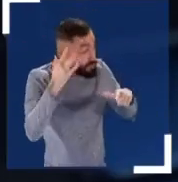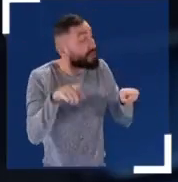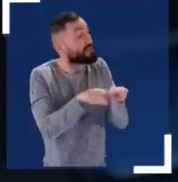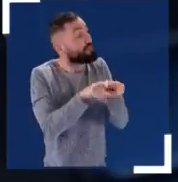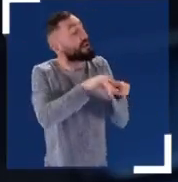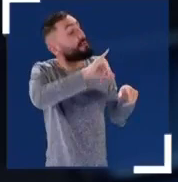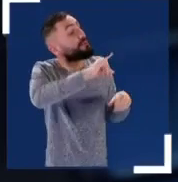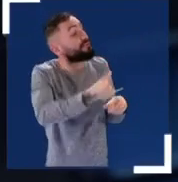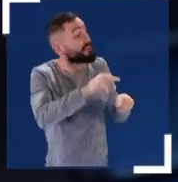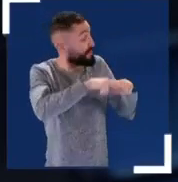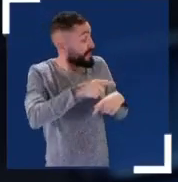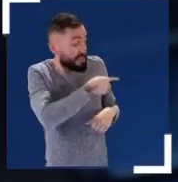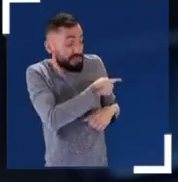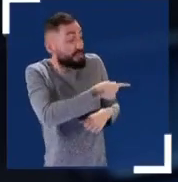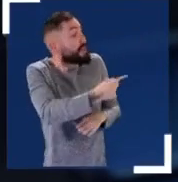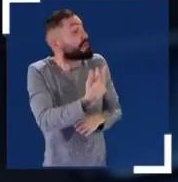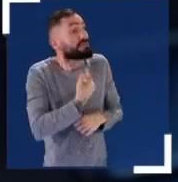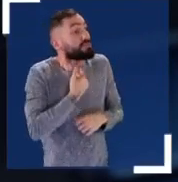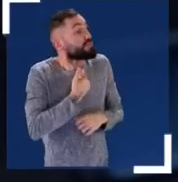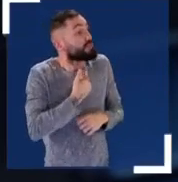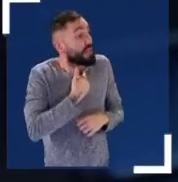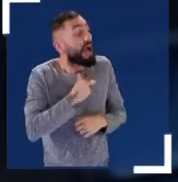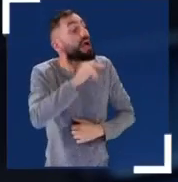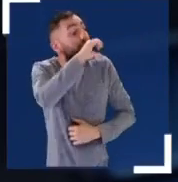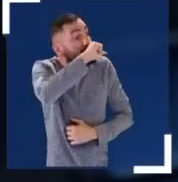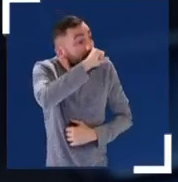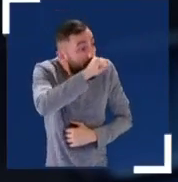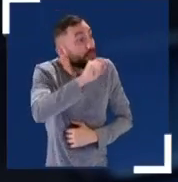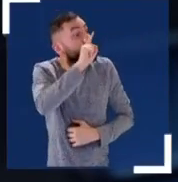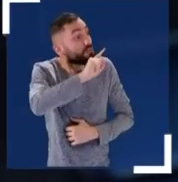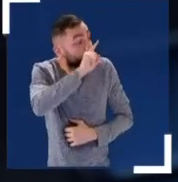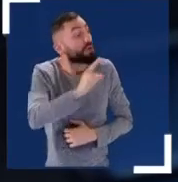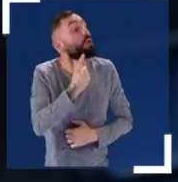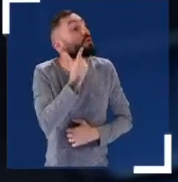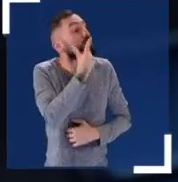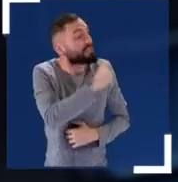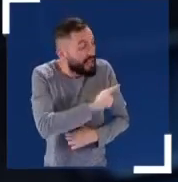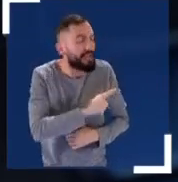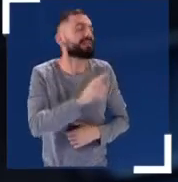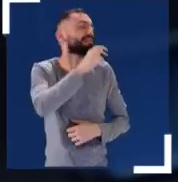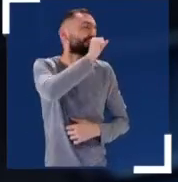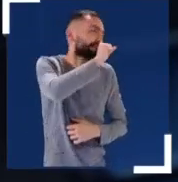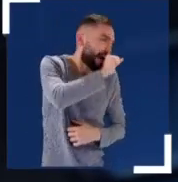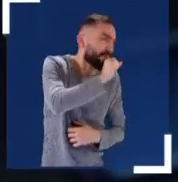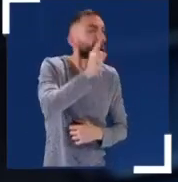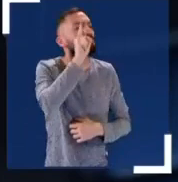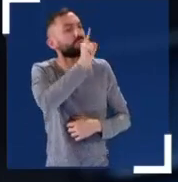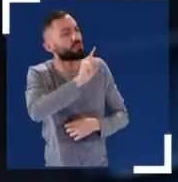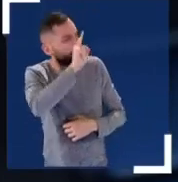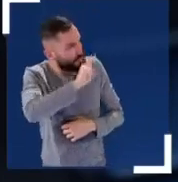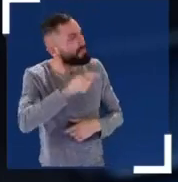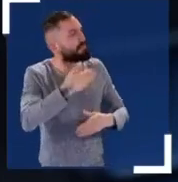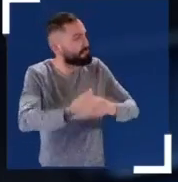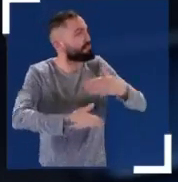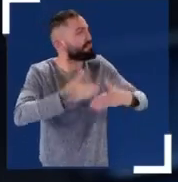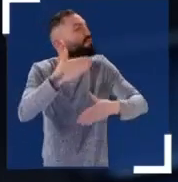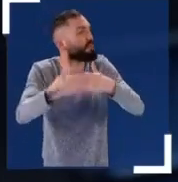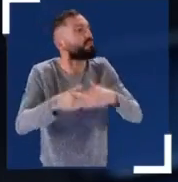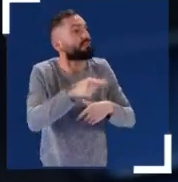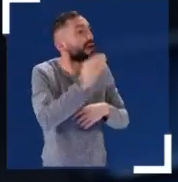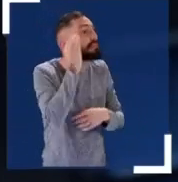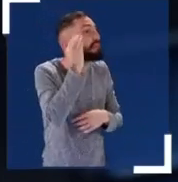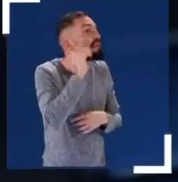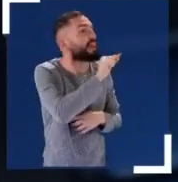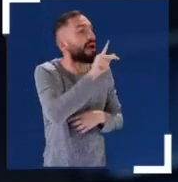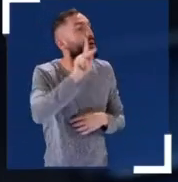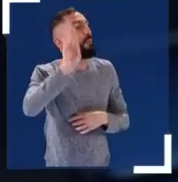Prato, que durante a semana ele não pode, e no final de semana, certamente começando pelo sábado, depois para domingo, todos os Bom Pratos estarão abertos em São Paulo, no